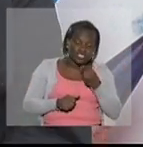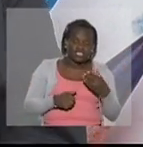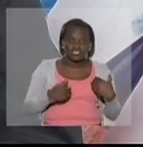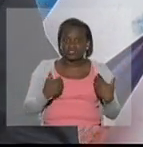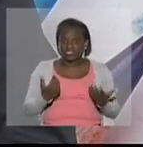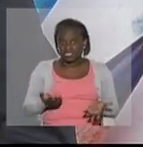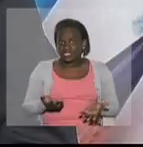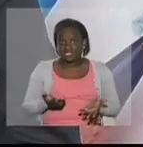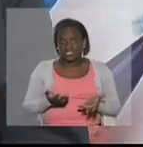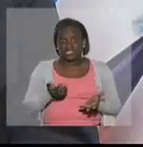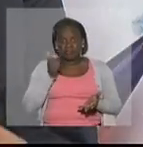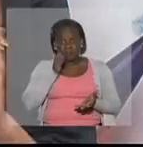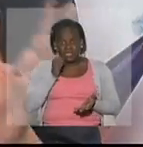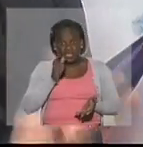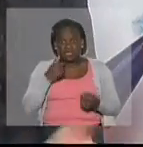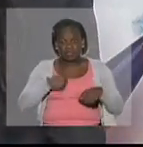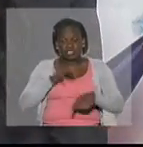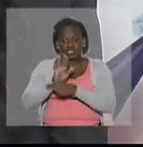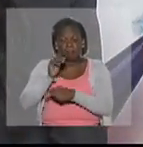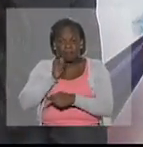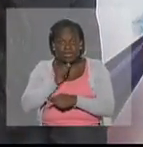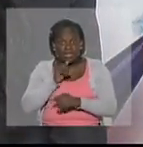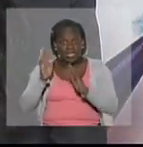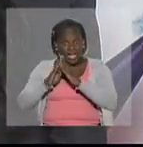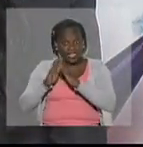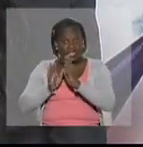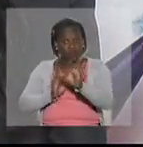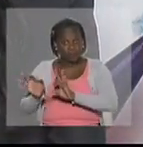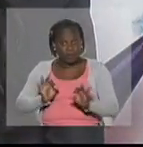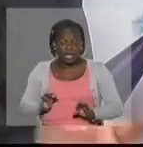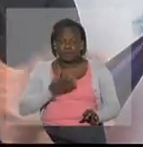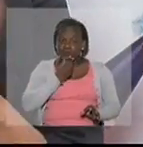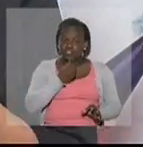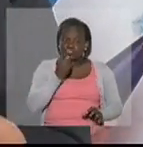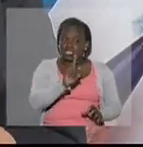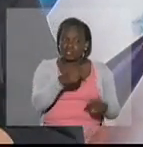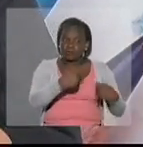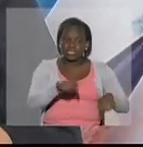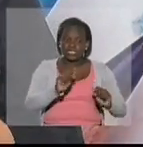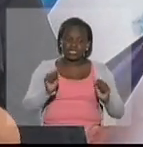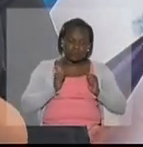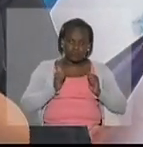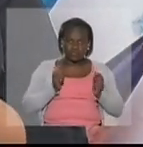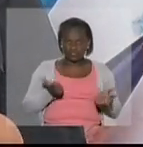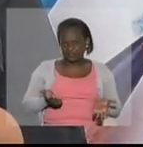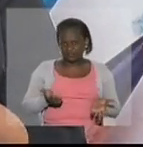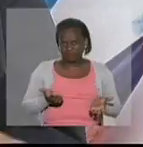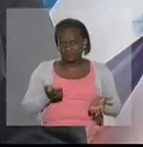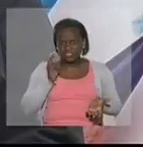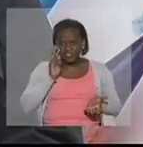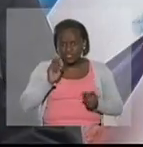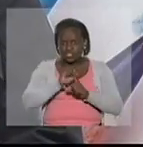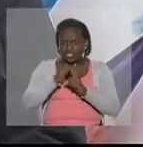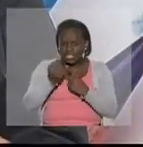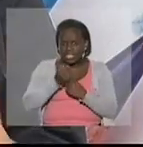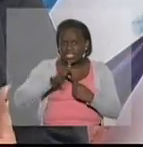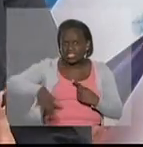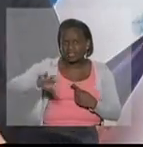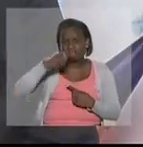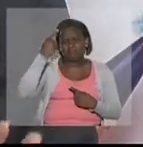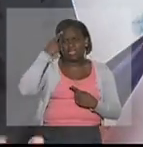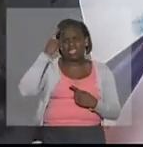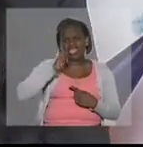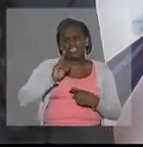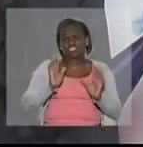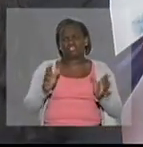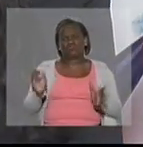azul só para menino Menina que Tem que ajudar a mãe a arrumar a casa menino não e a gente vê na nossa sociedade a gente pensa